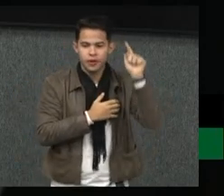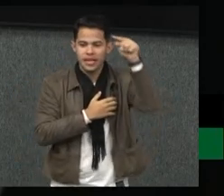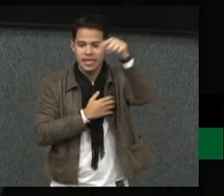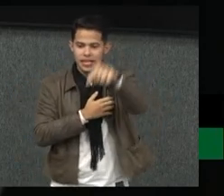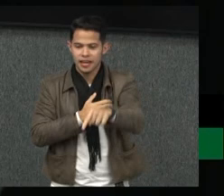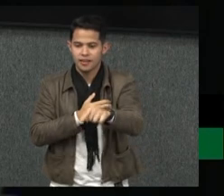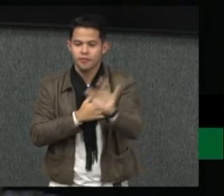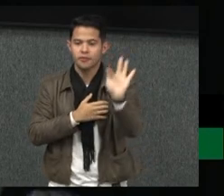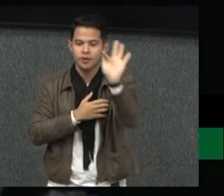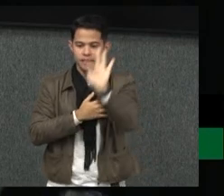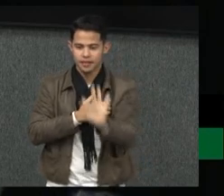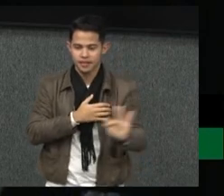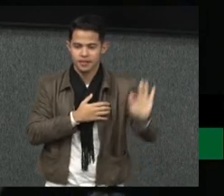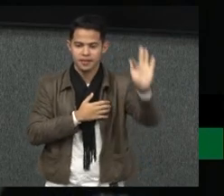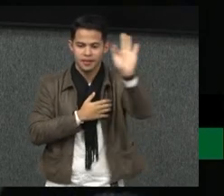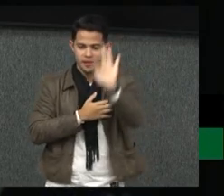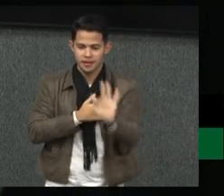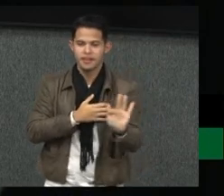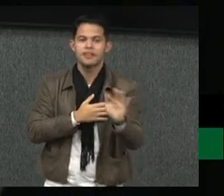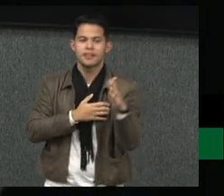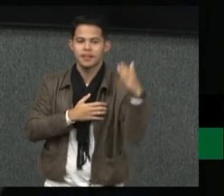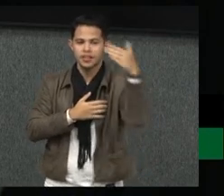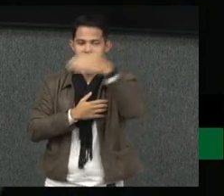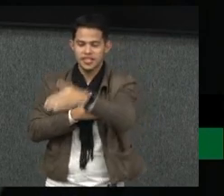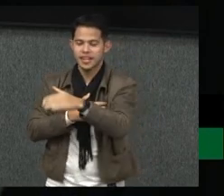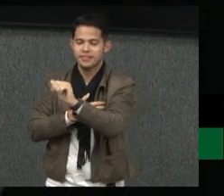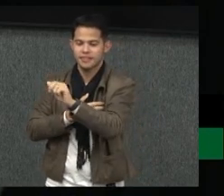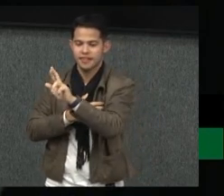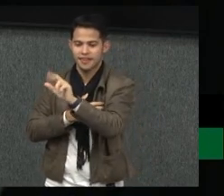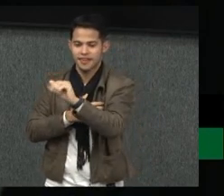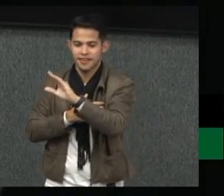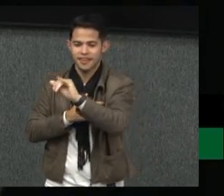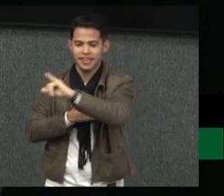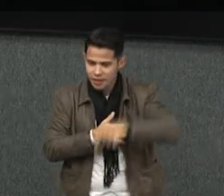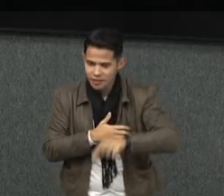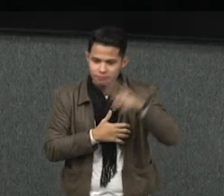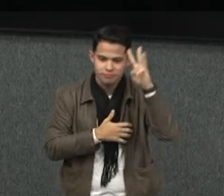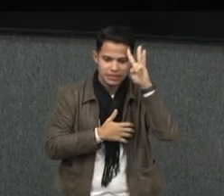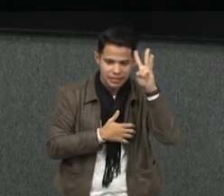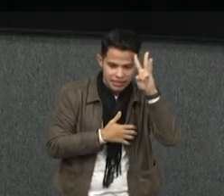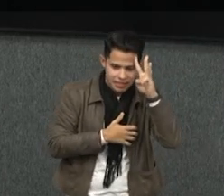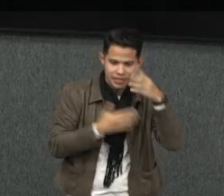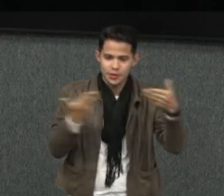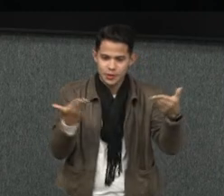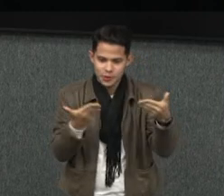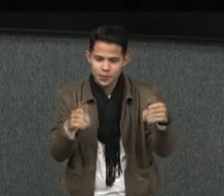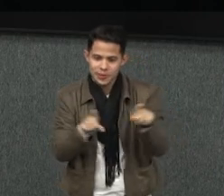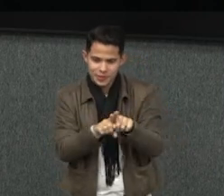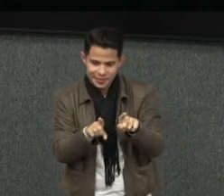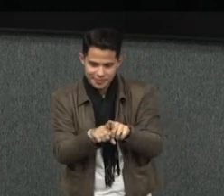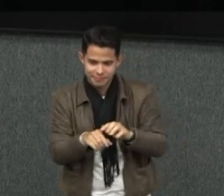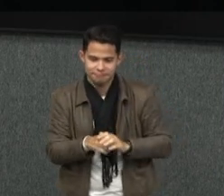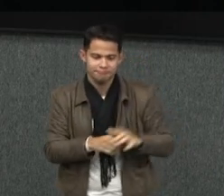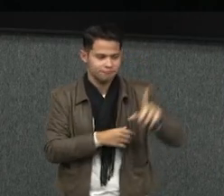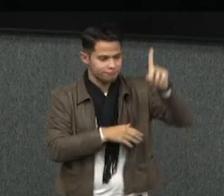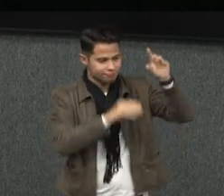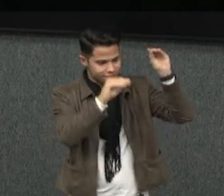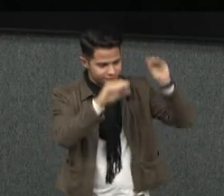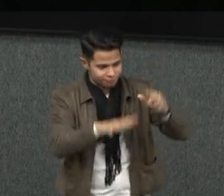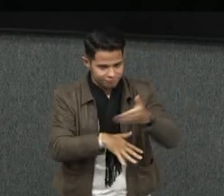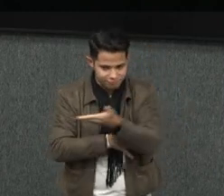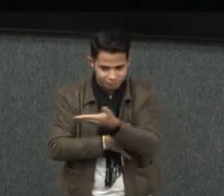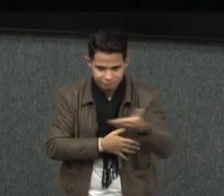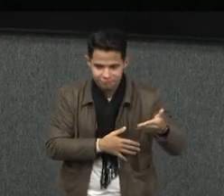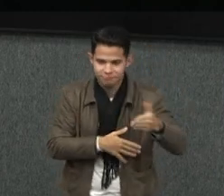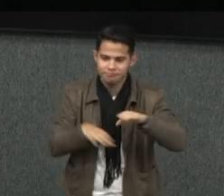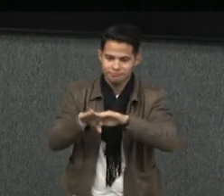de Maracajá, que vai ser importante para a questão do turismo, para o nosso desenvolvimento. Que Deus abençoe a todos. Em nome de toda a nossa bancada do